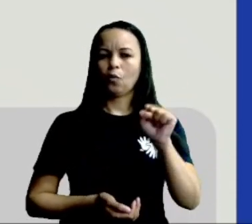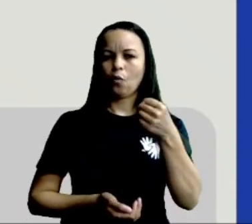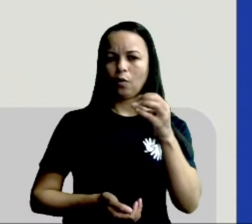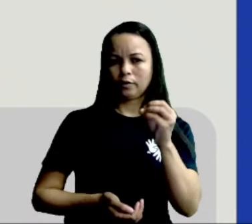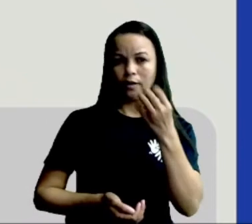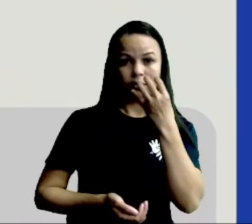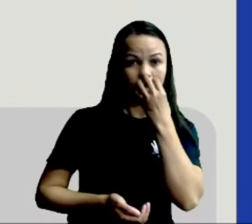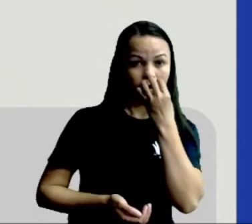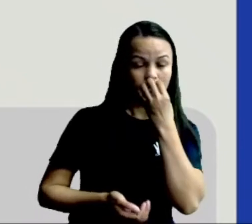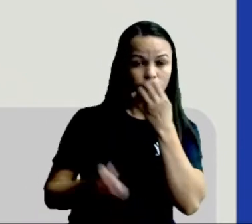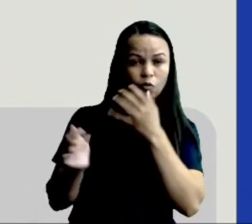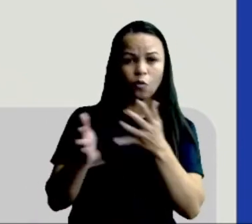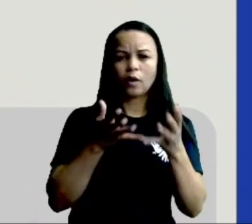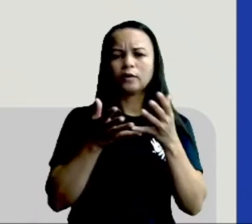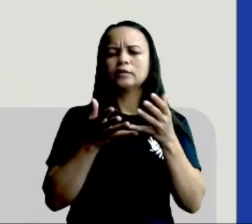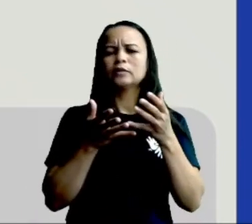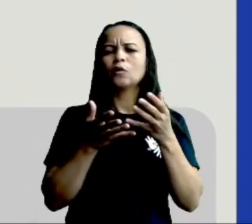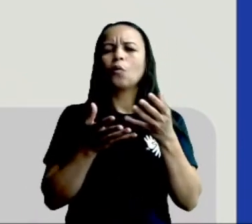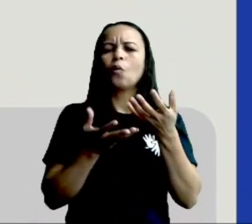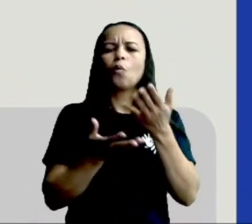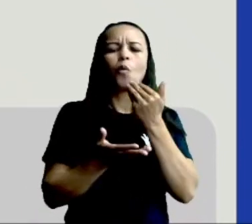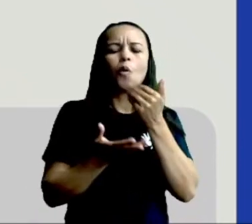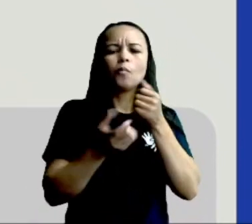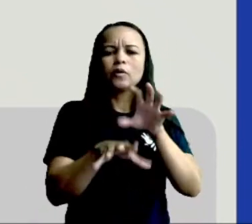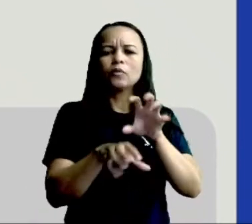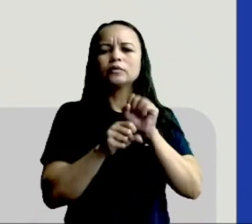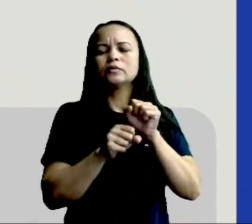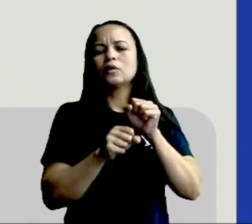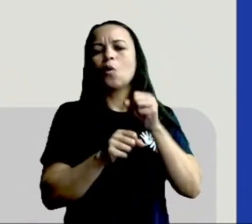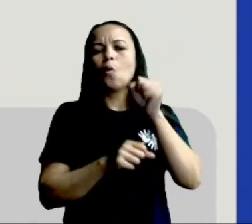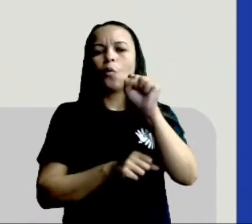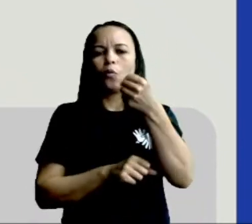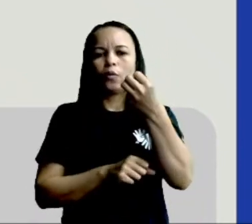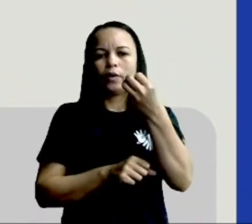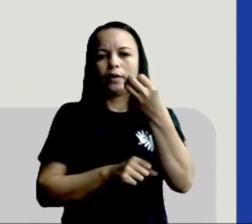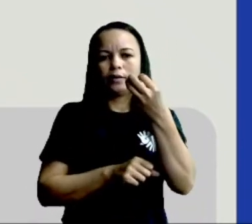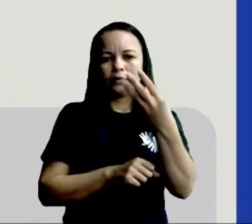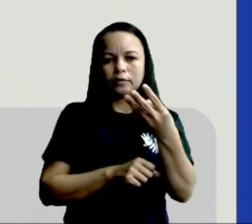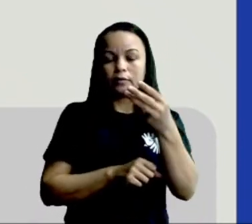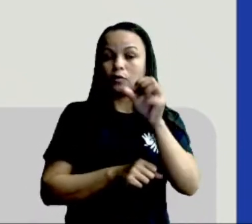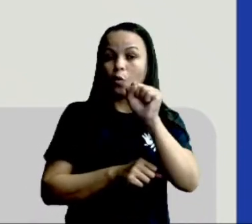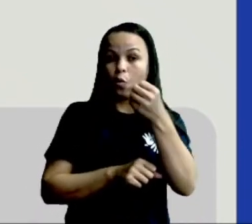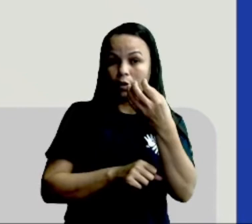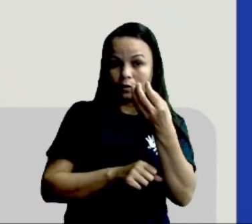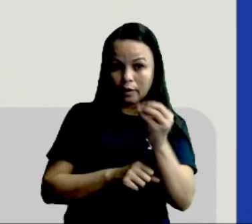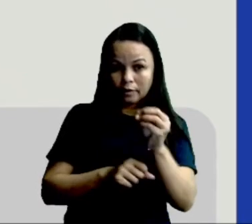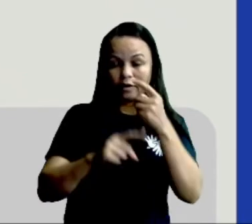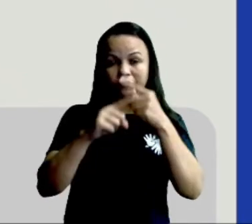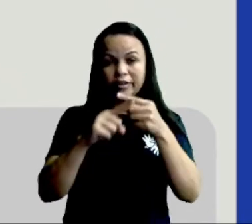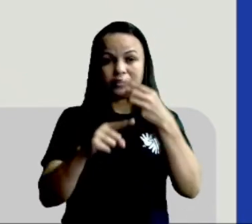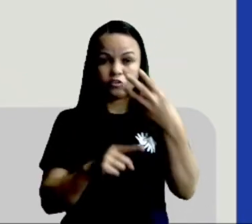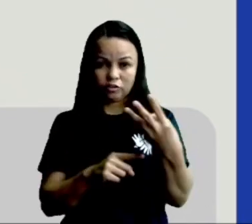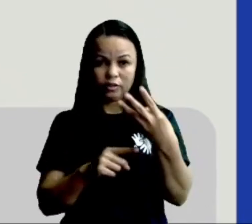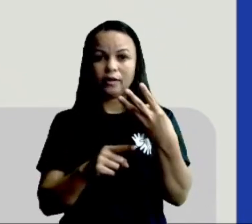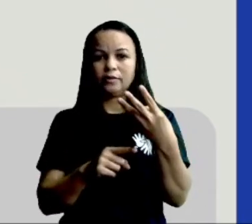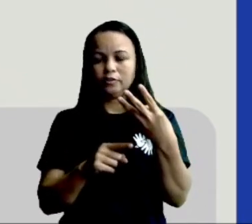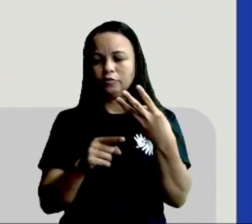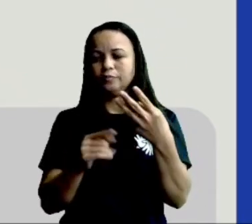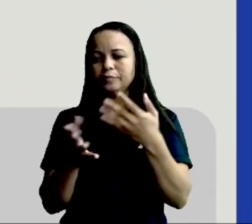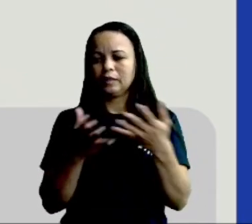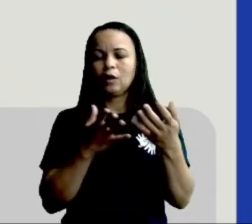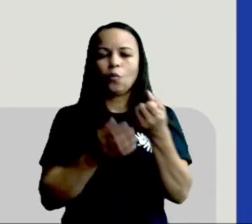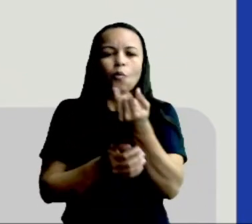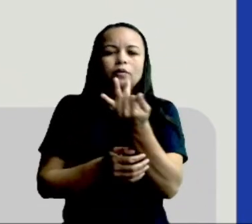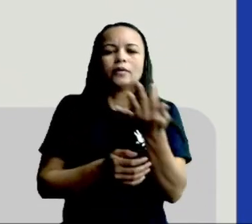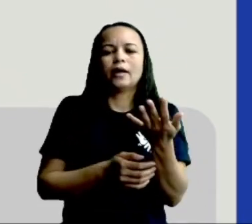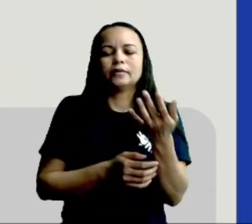eles consomem o quê? 80 vezes 3, que é a quantidade de ração por cachorro, não é